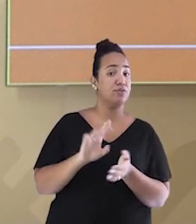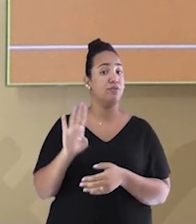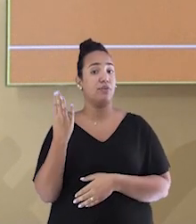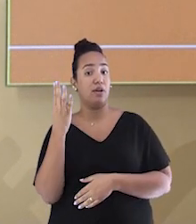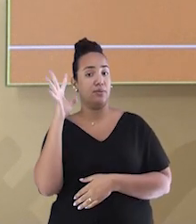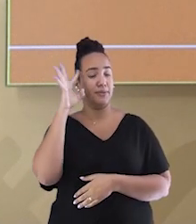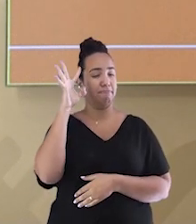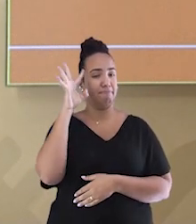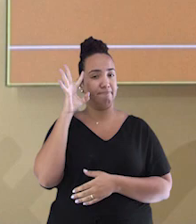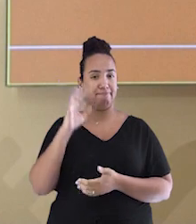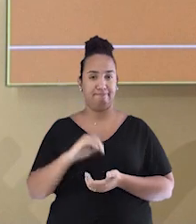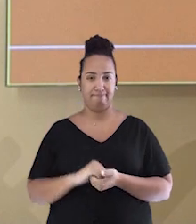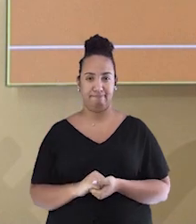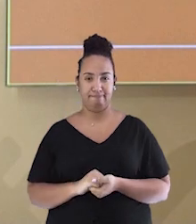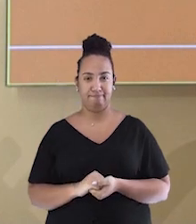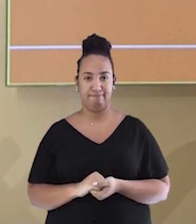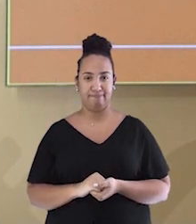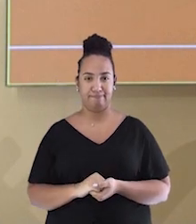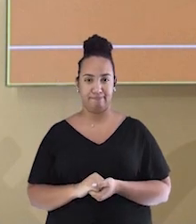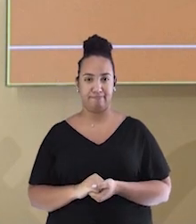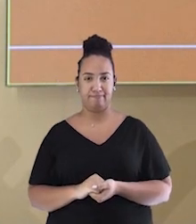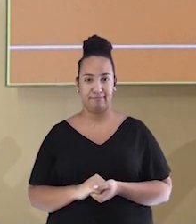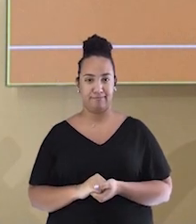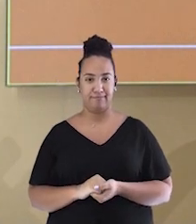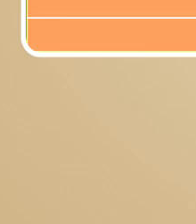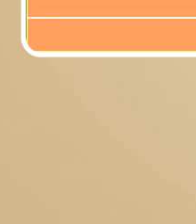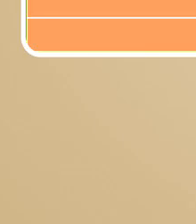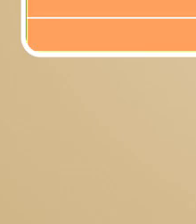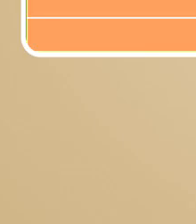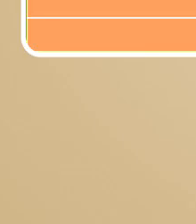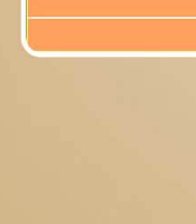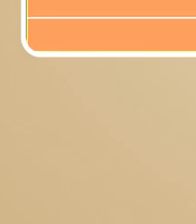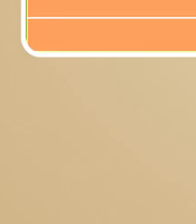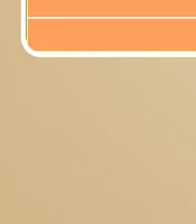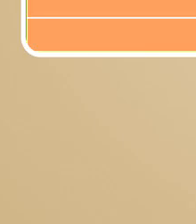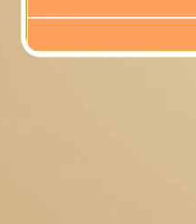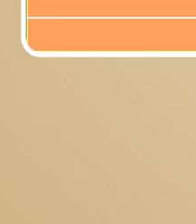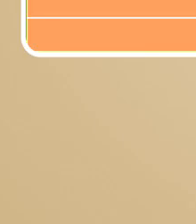escravo. Será? Pensa aí.